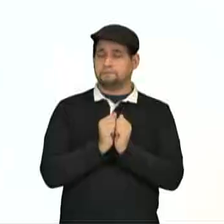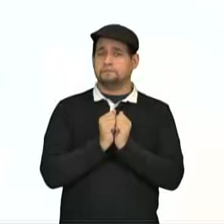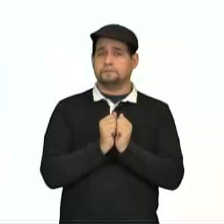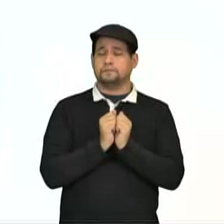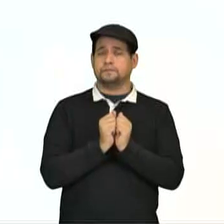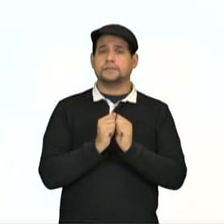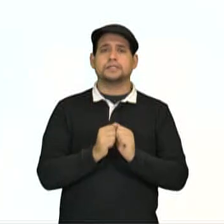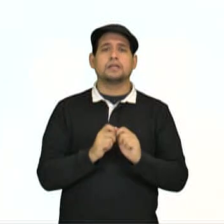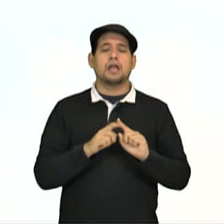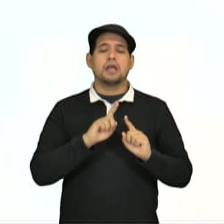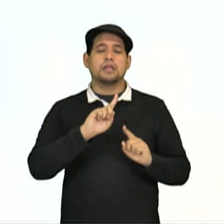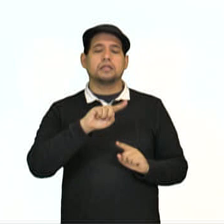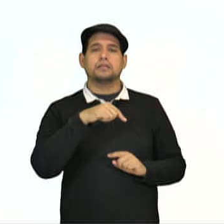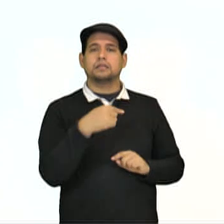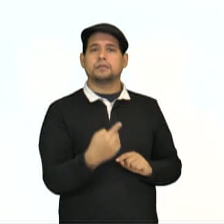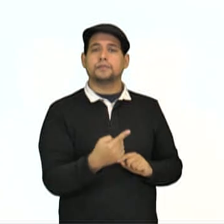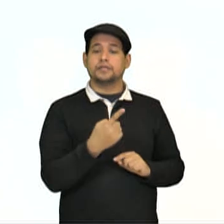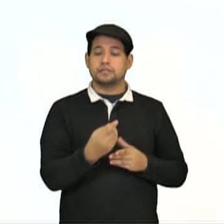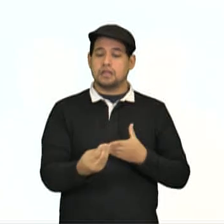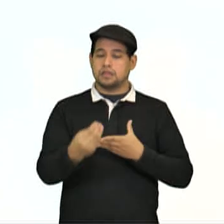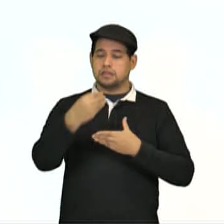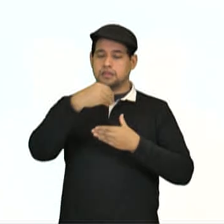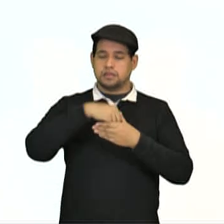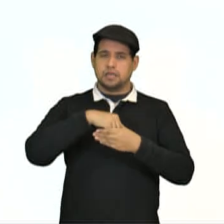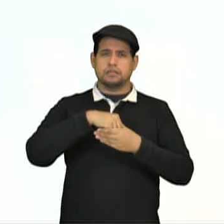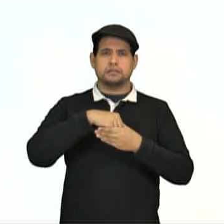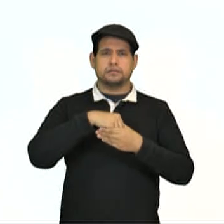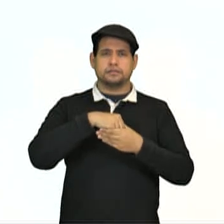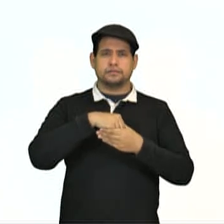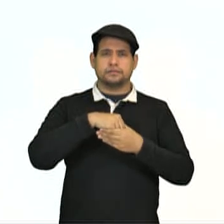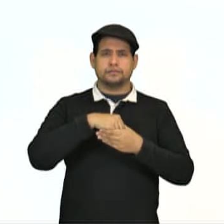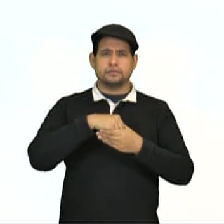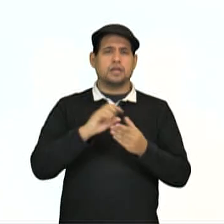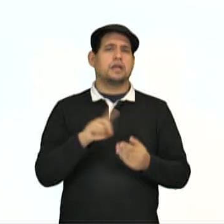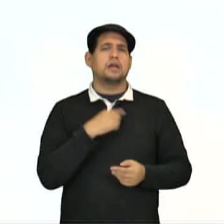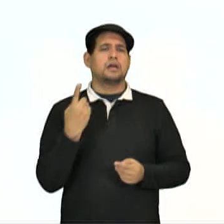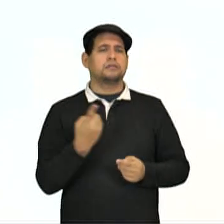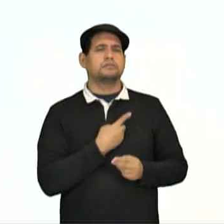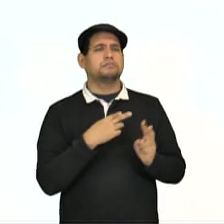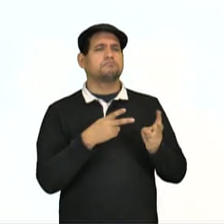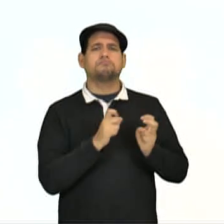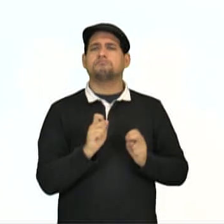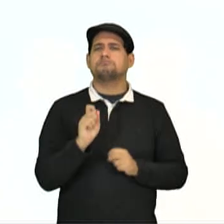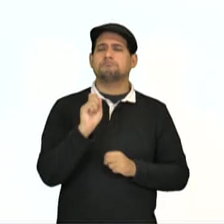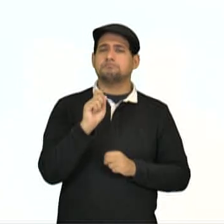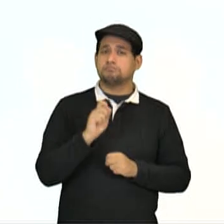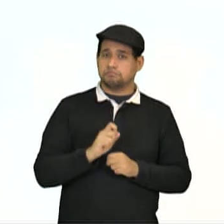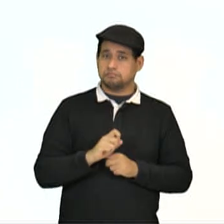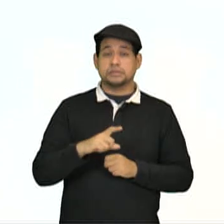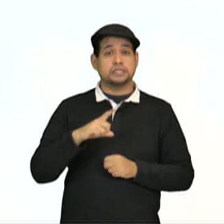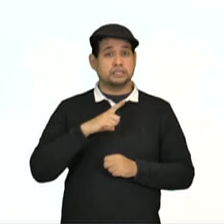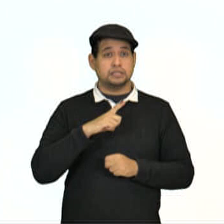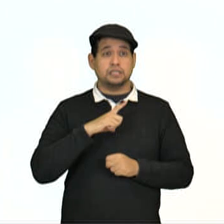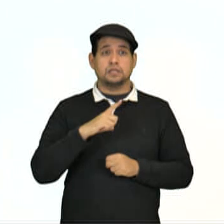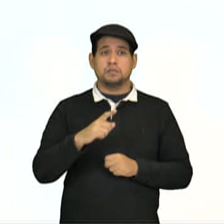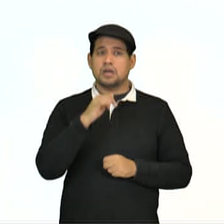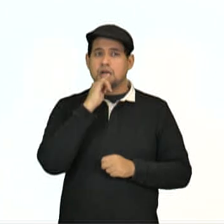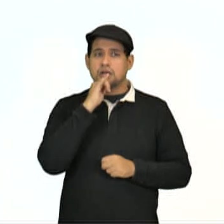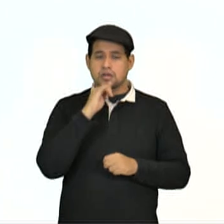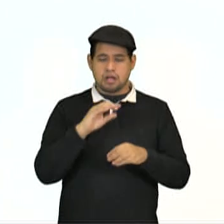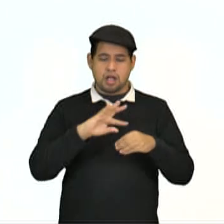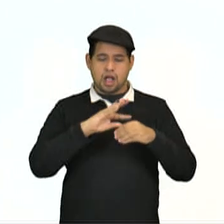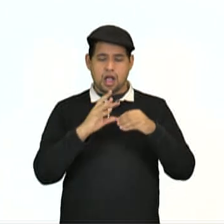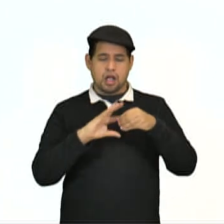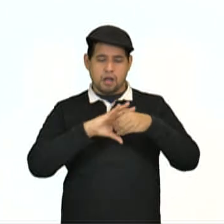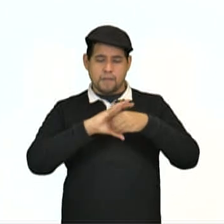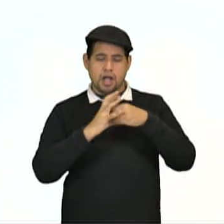acasalamento. Depois, no interior, a gente encontra ali, né, uma cápsula, onde dentro